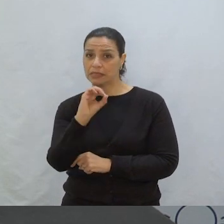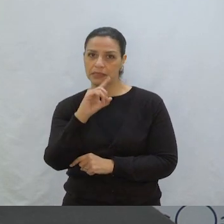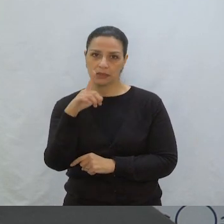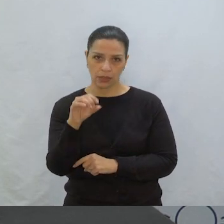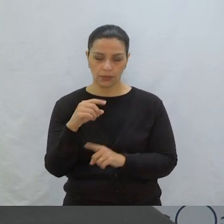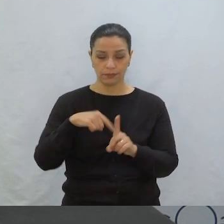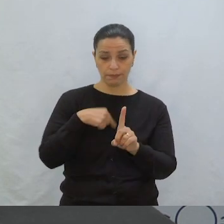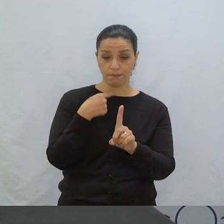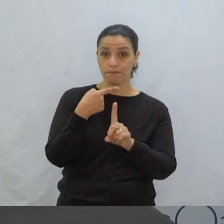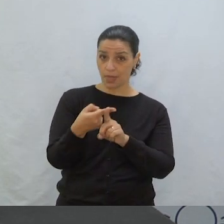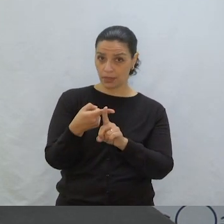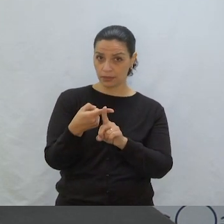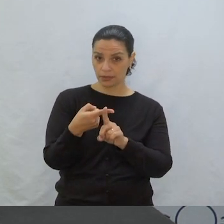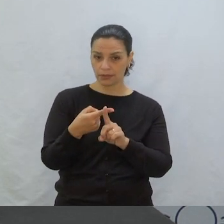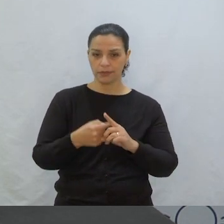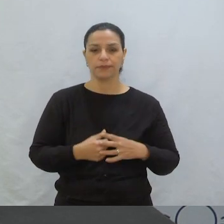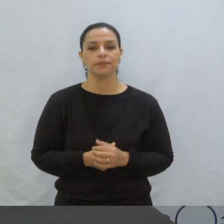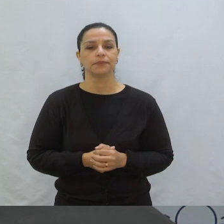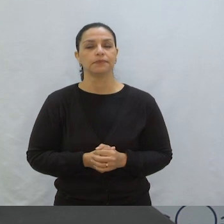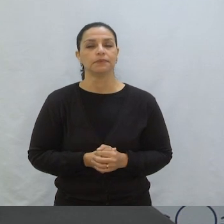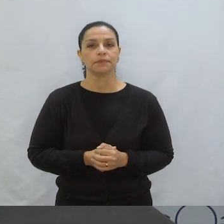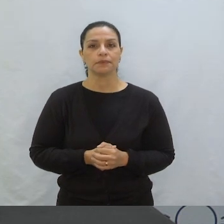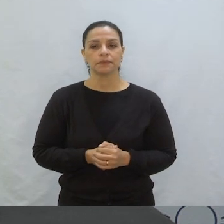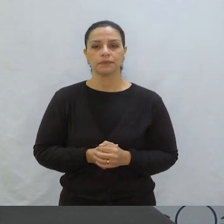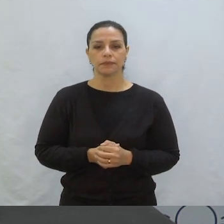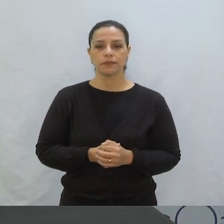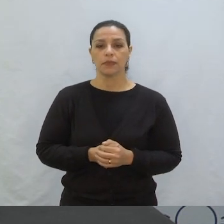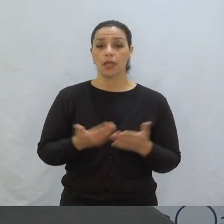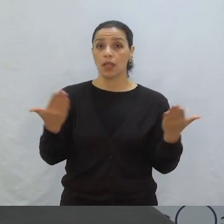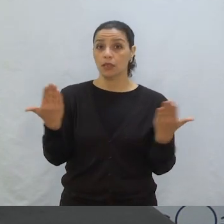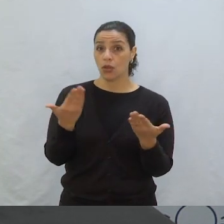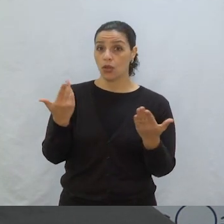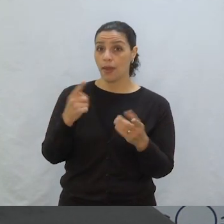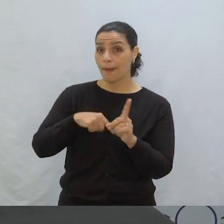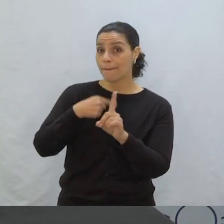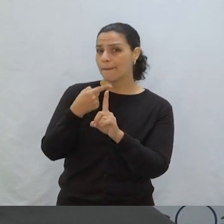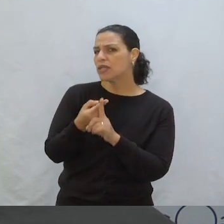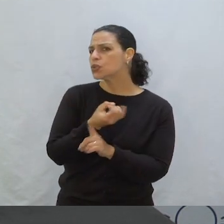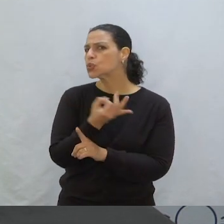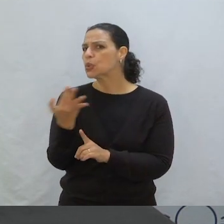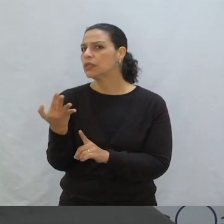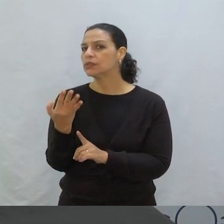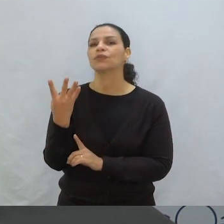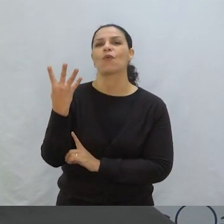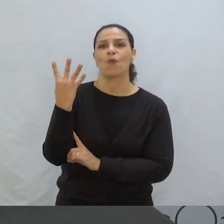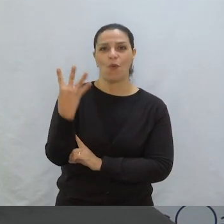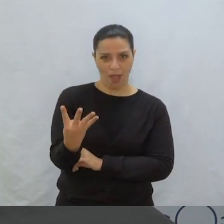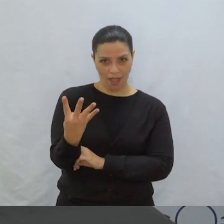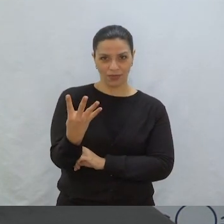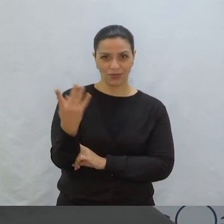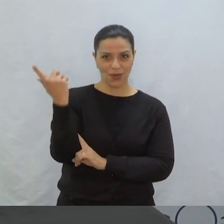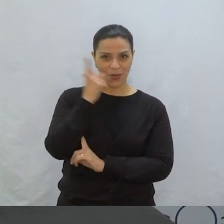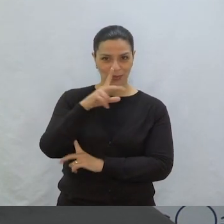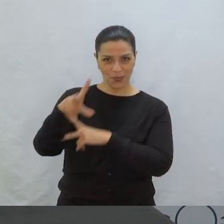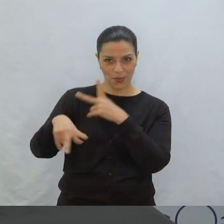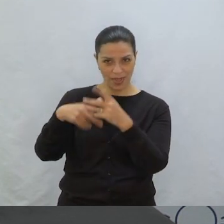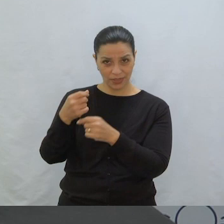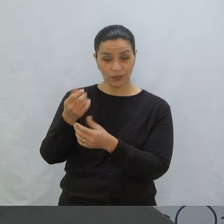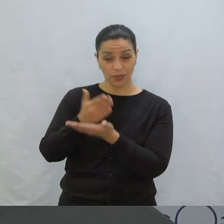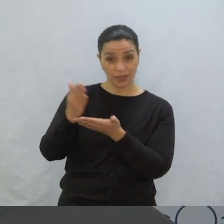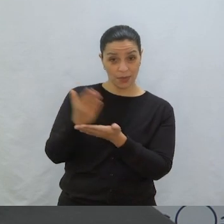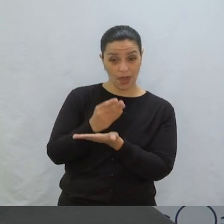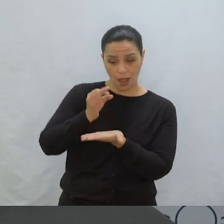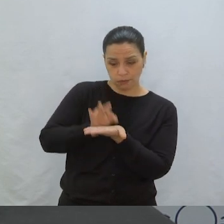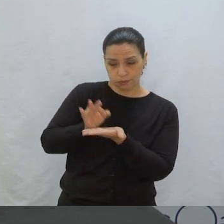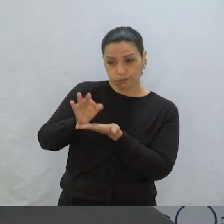adição. Então, sinal de mais. Mais 4 que ele ganhou. Então,